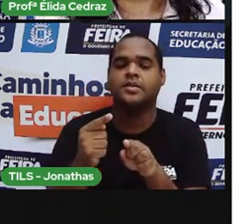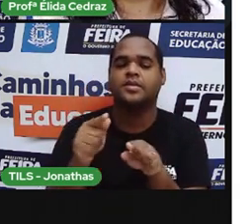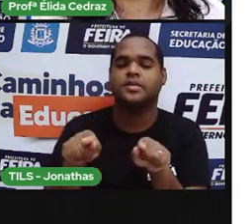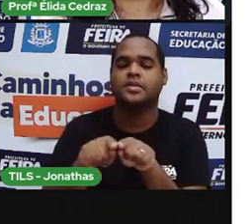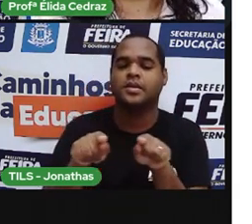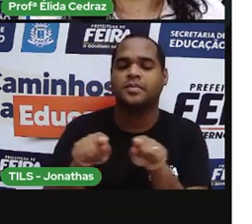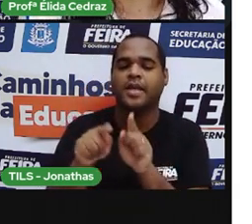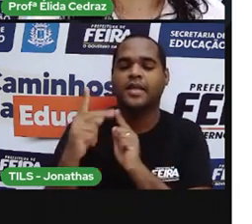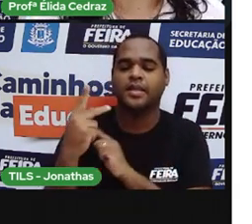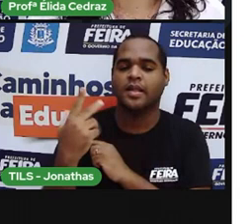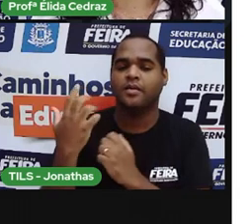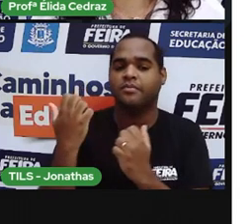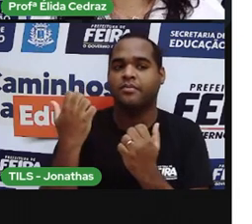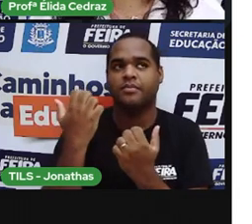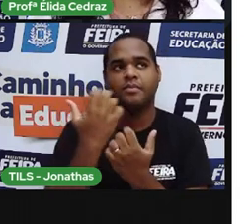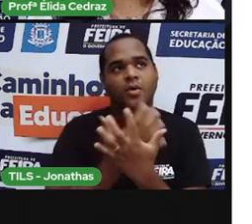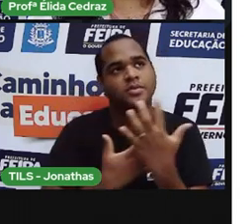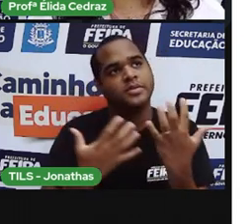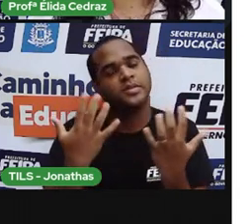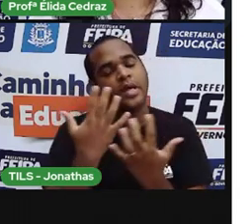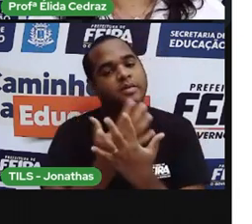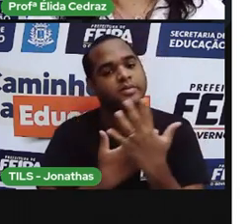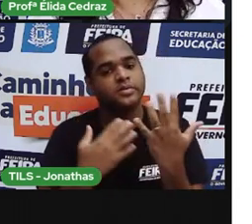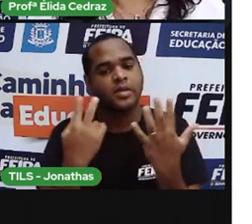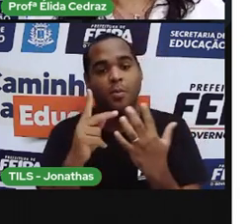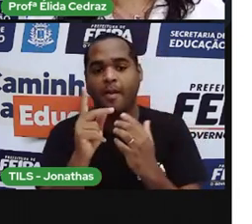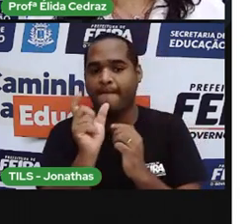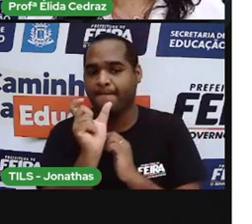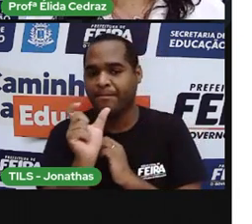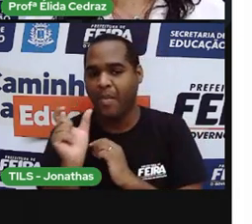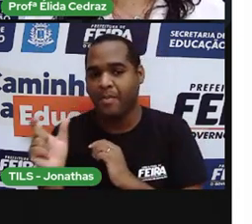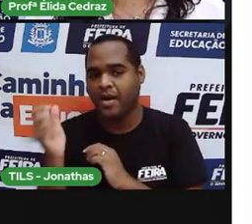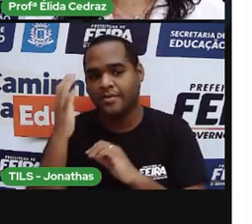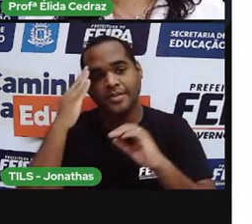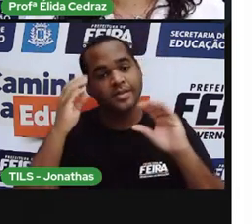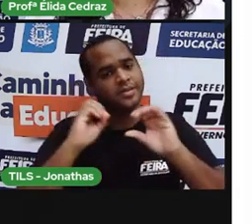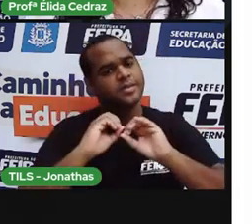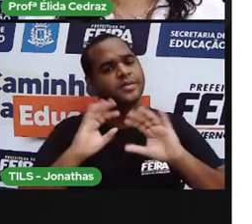entoar as rimas com mais